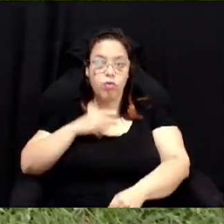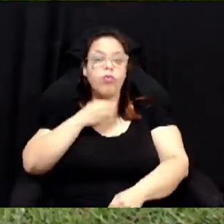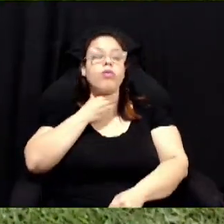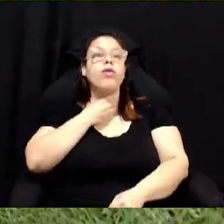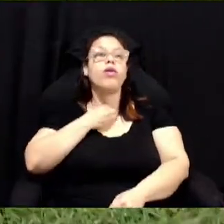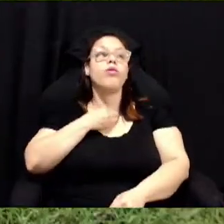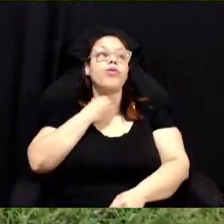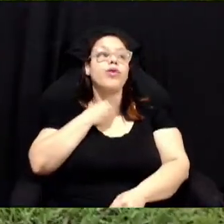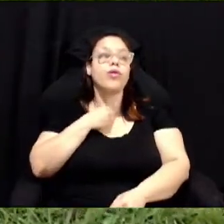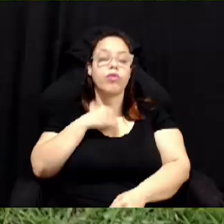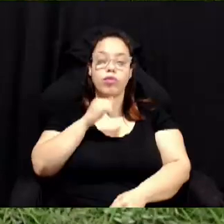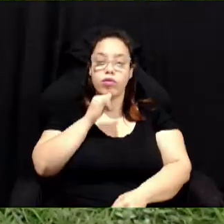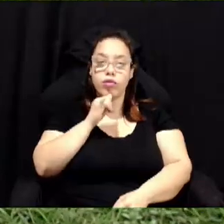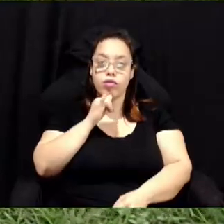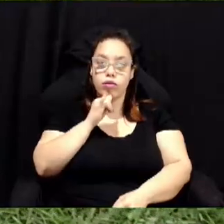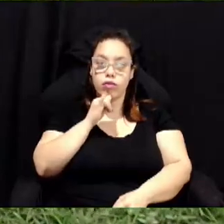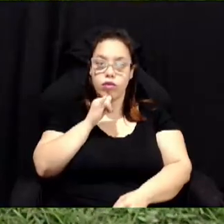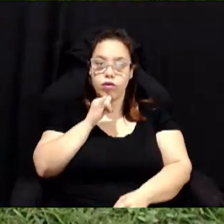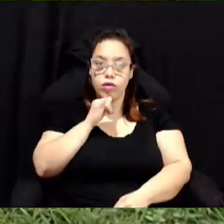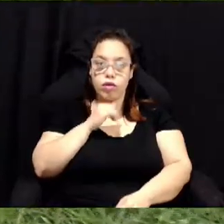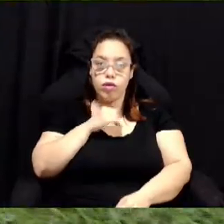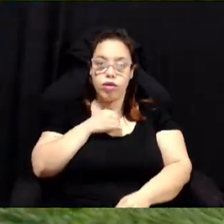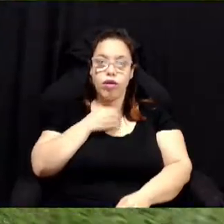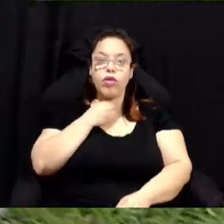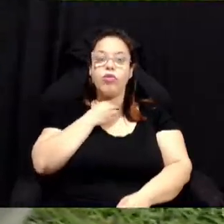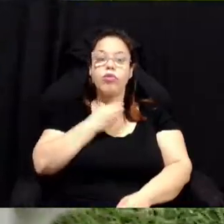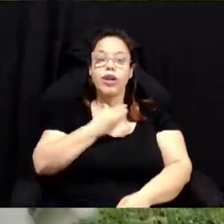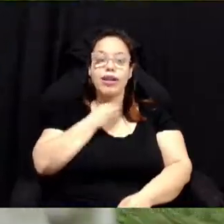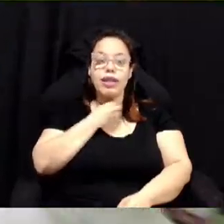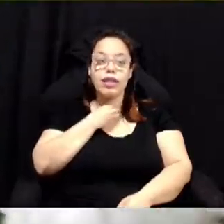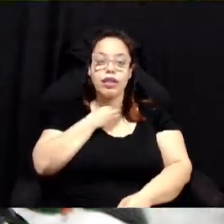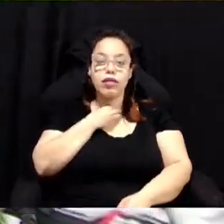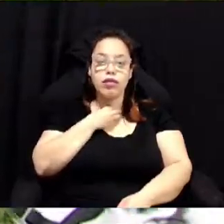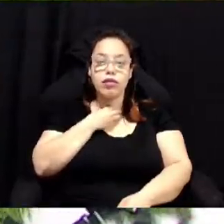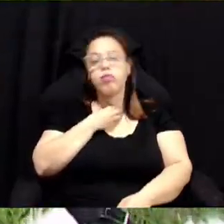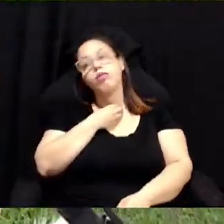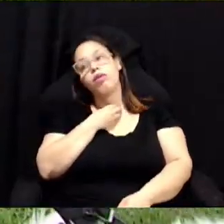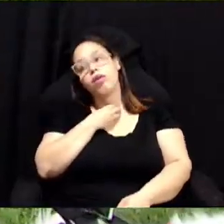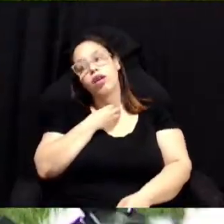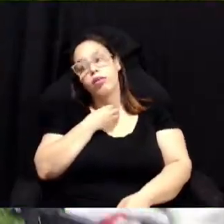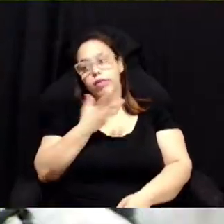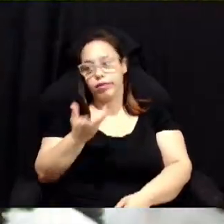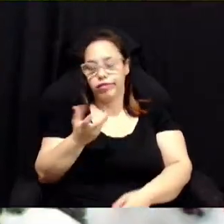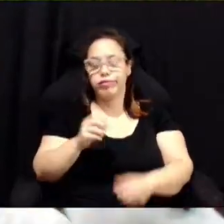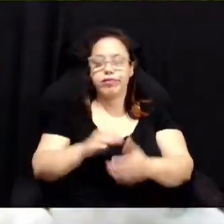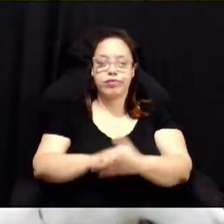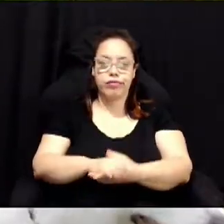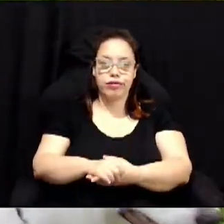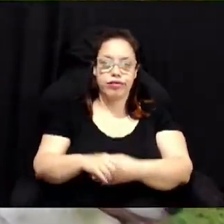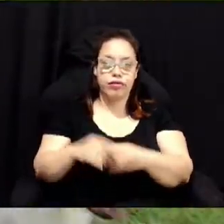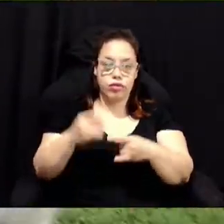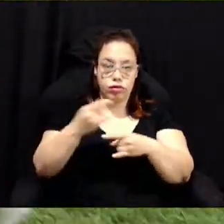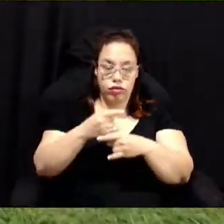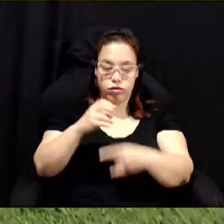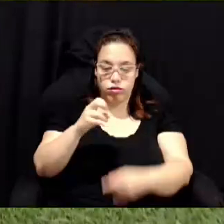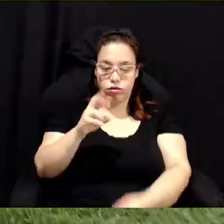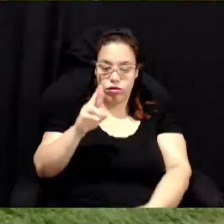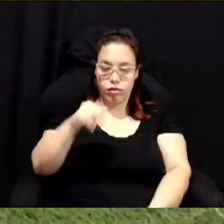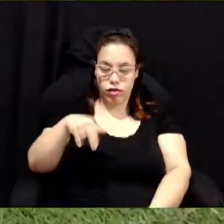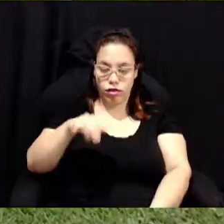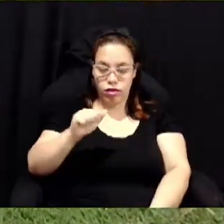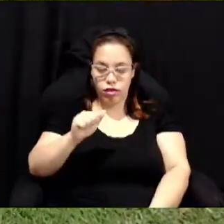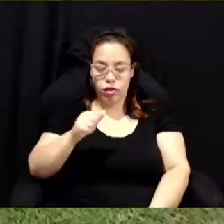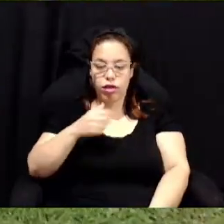não pode, hipótese nenhuma, correr com uma guia de pescoço, porque ele pode quebrar o pescoço, pode fazer uma hernia de disco, pode pressionar a